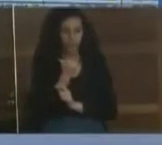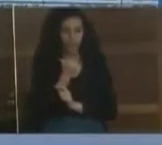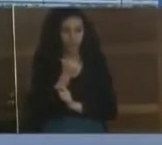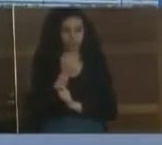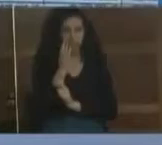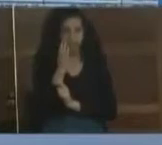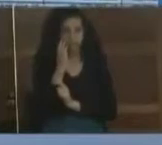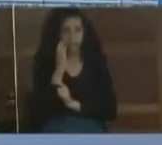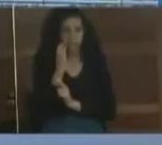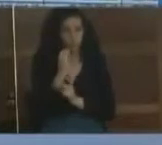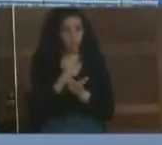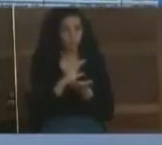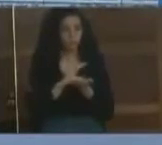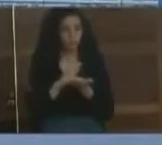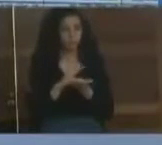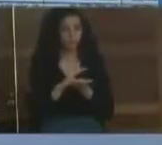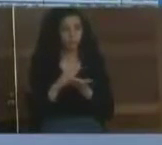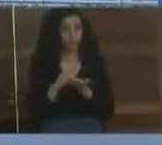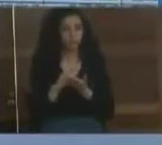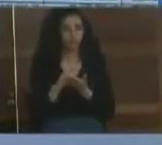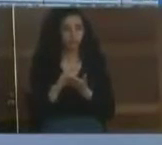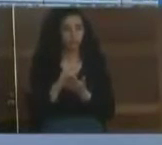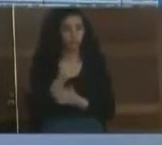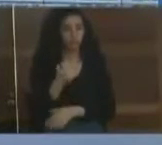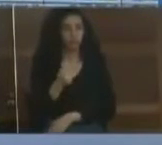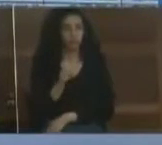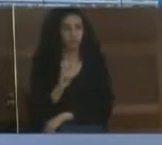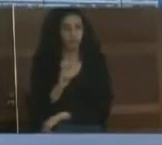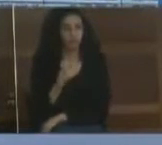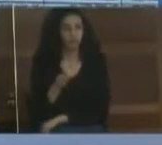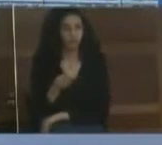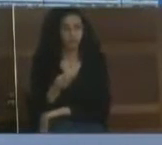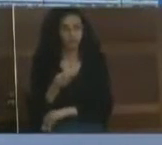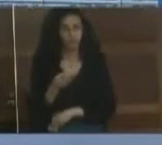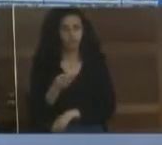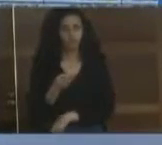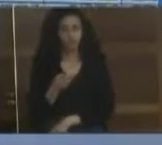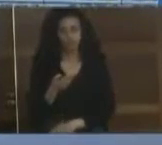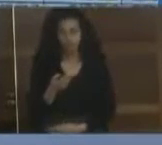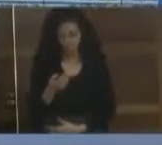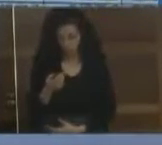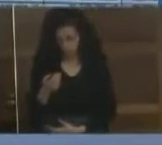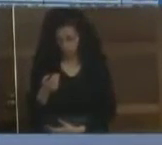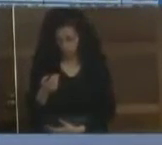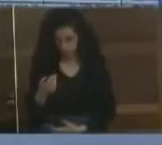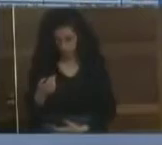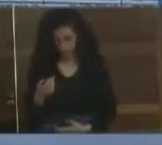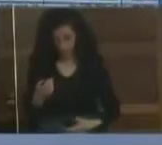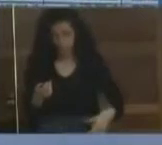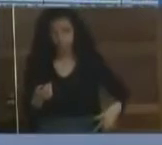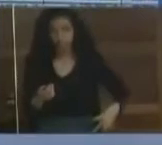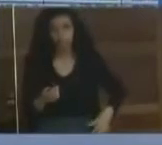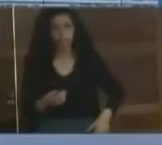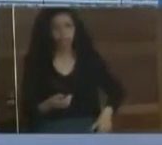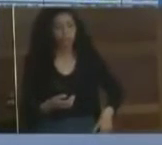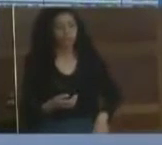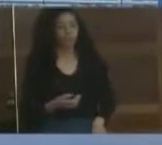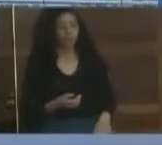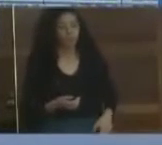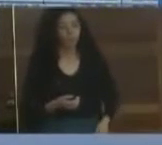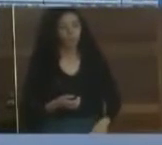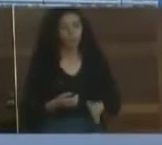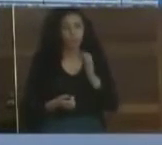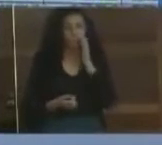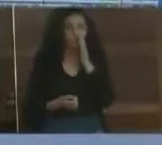despesa orçada atualizada de 27 milhões 693 r$1000 despesa empenhada no terceiro